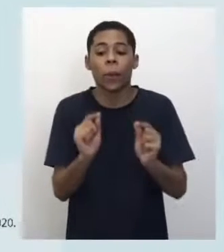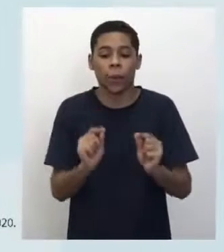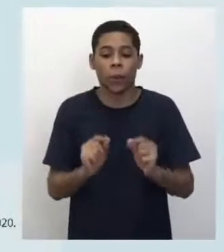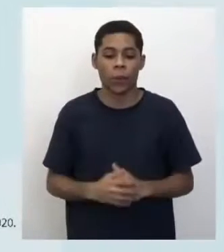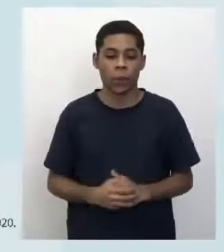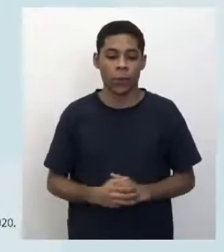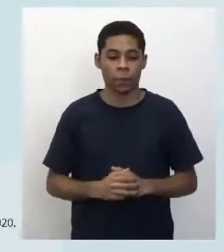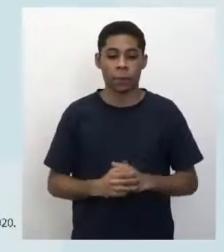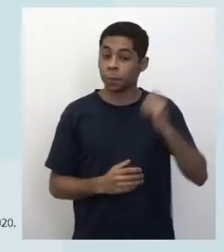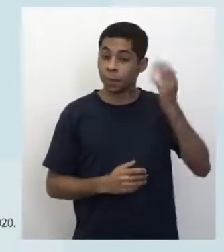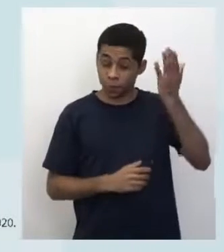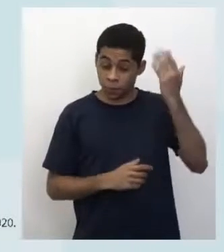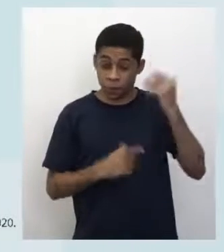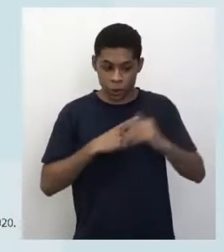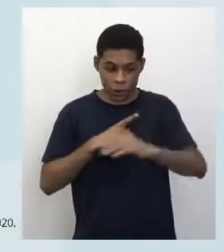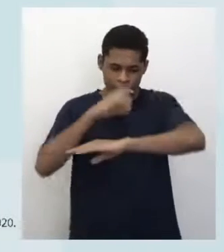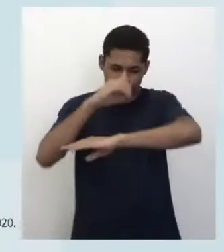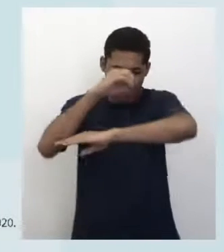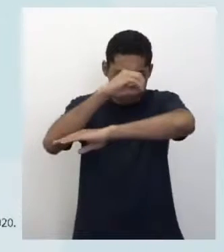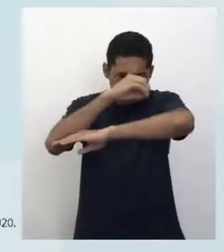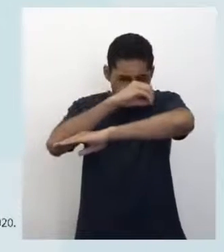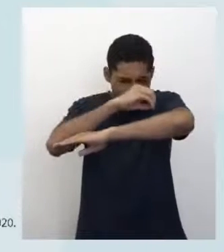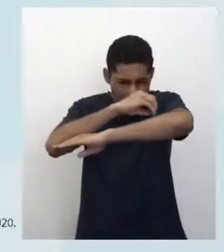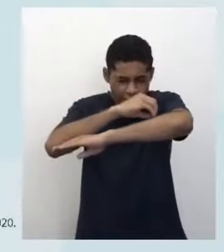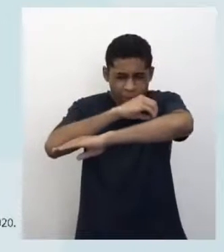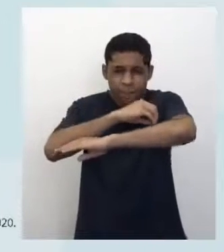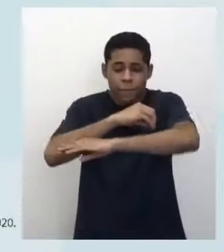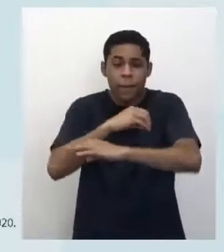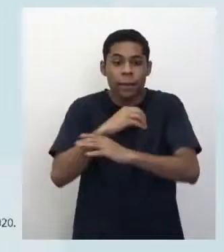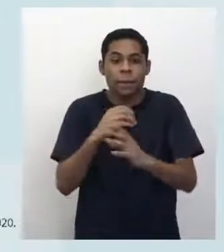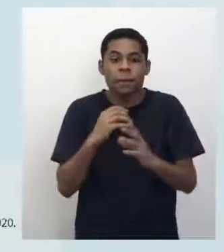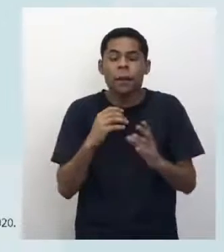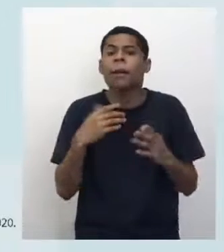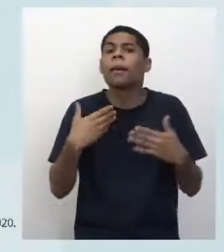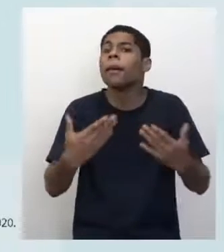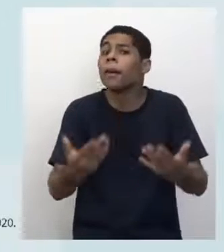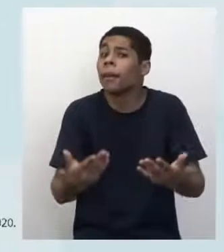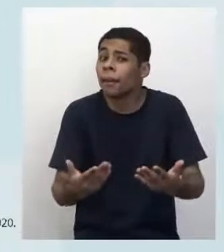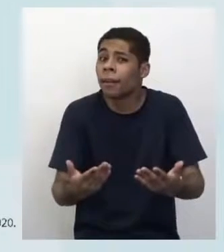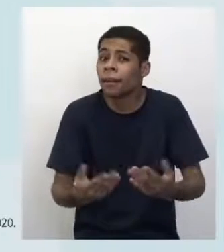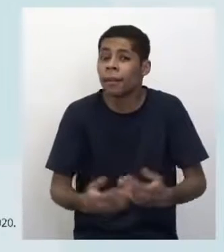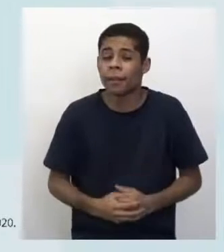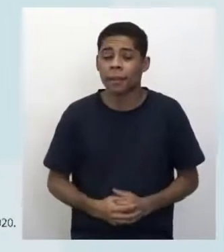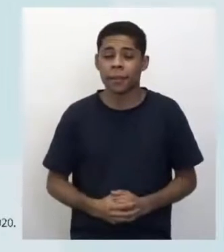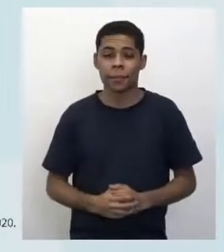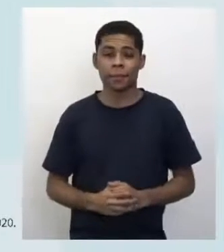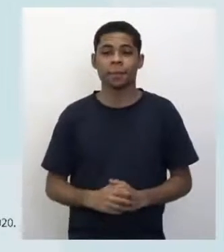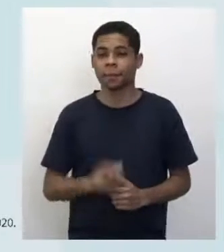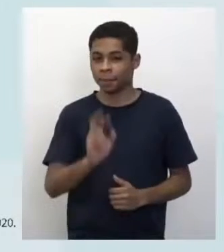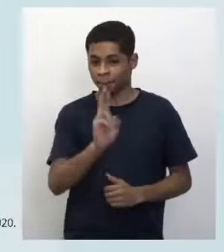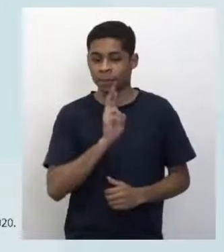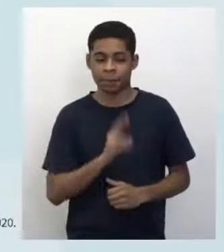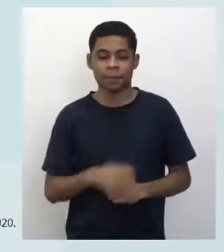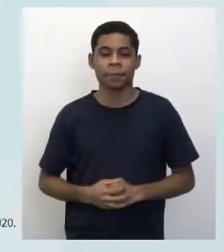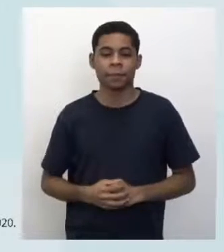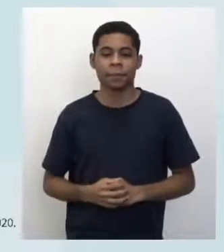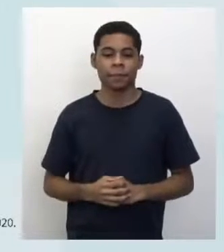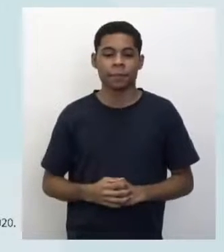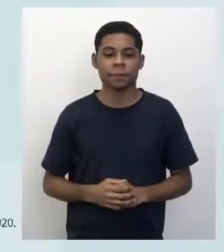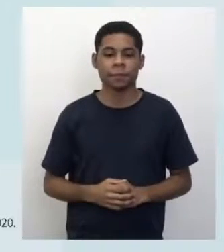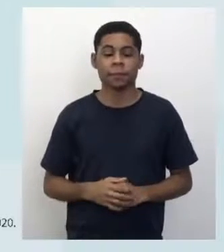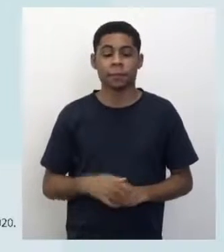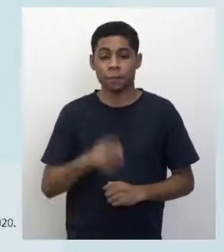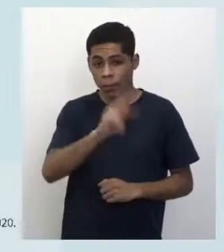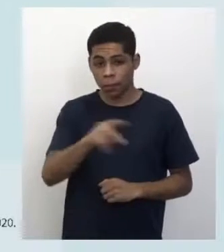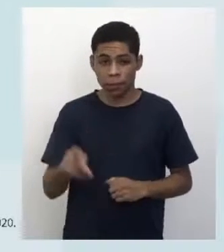uma linda tarde de sol. O que estava acontecendo nessa tarde de sol, turma? Professor, tempo para